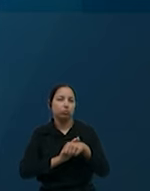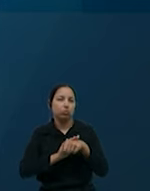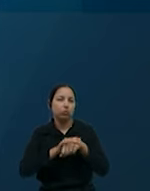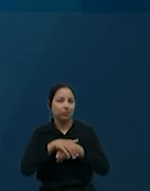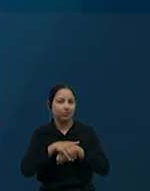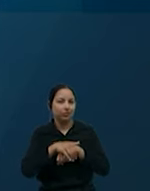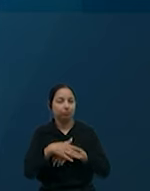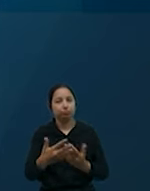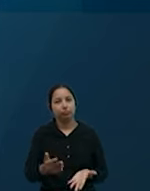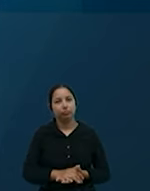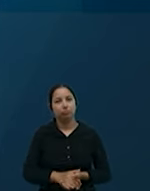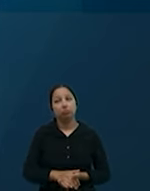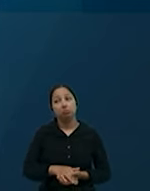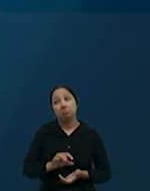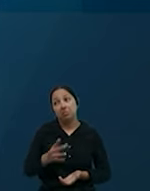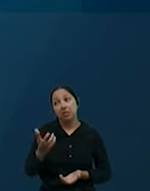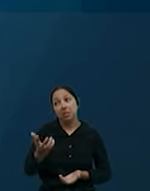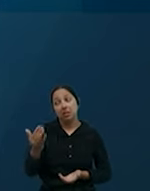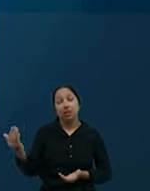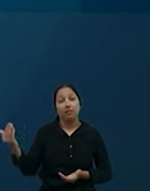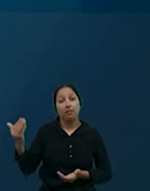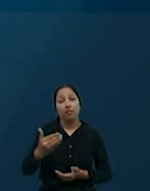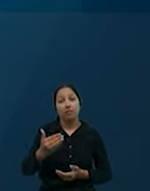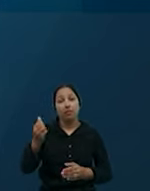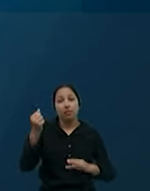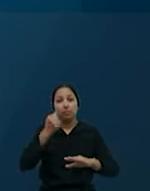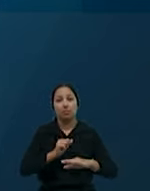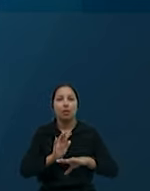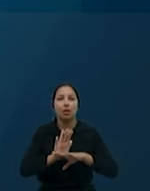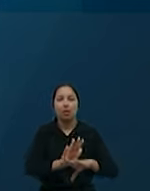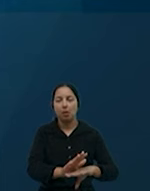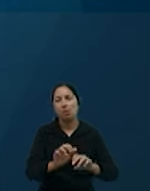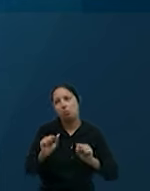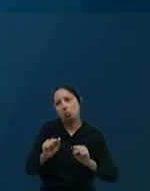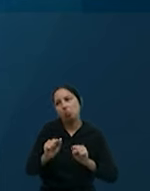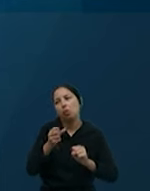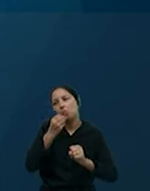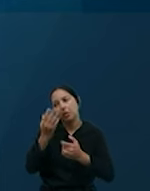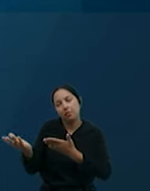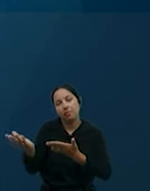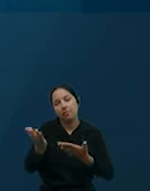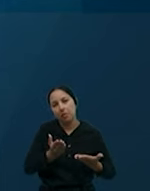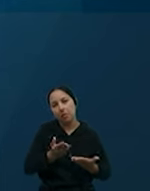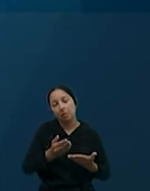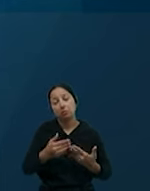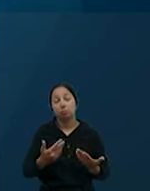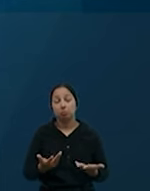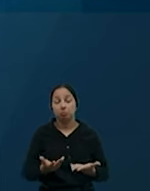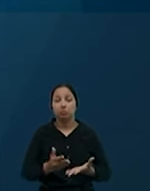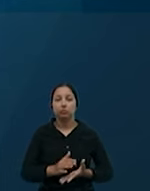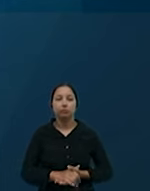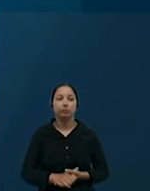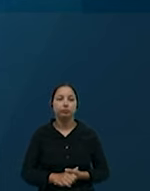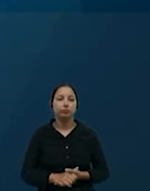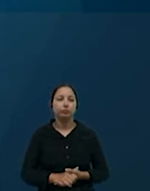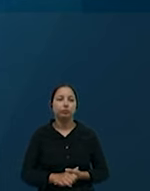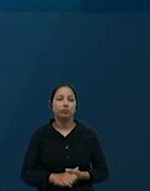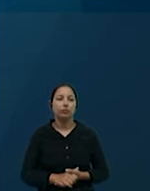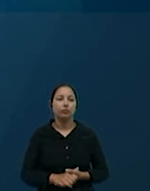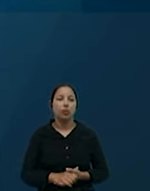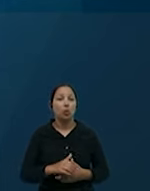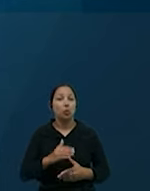ordem seria muito bem-vinda aqui, como nos processos de interesse aqui, versa sobre honorários, então, por óbvio,